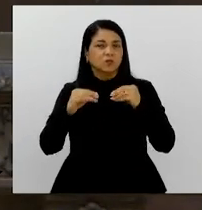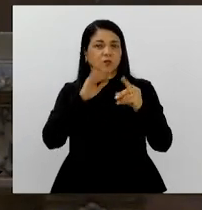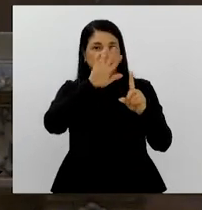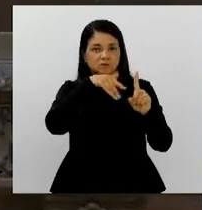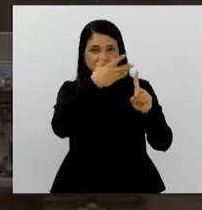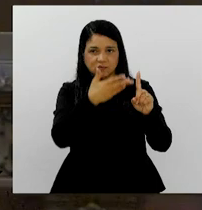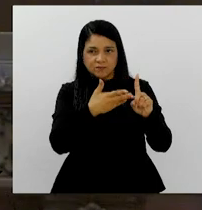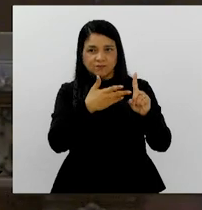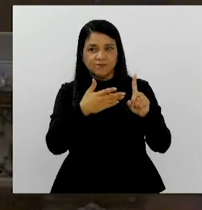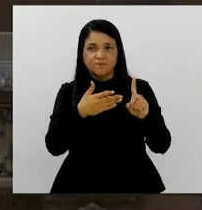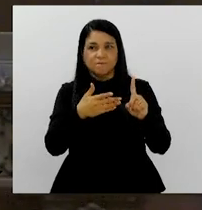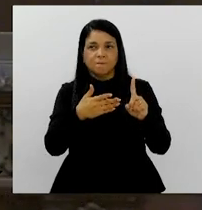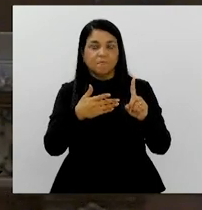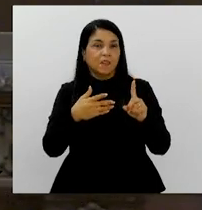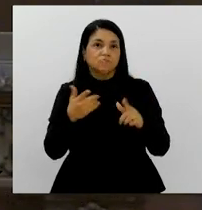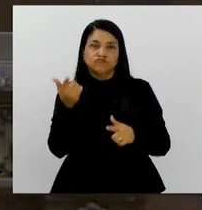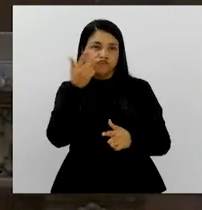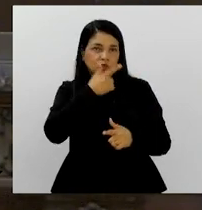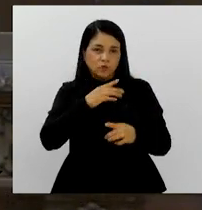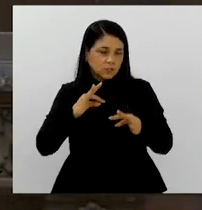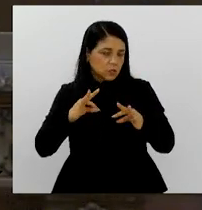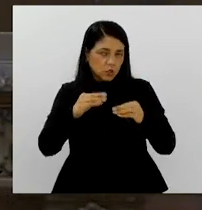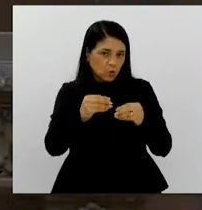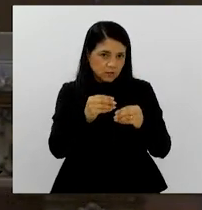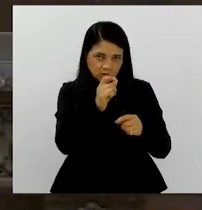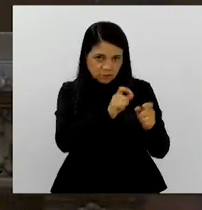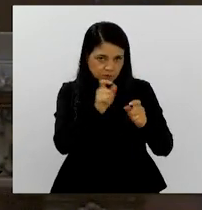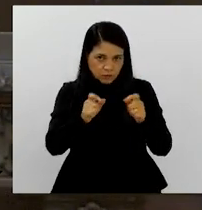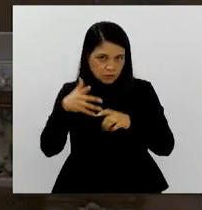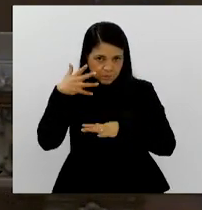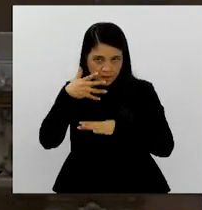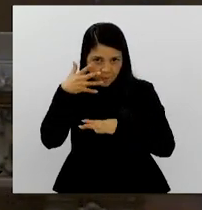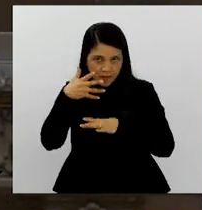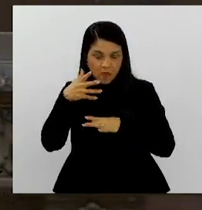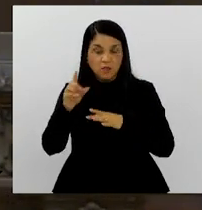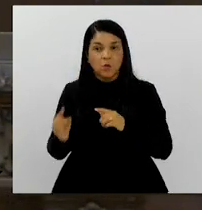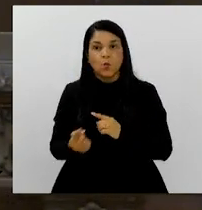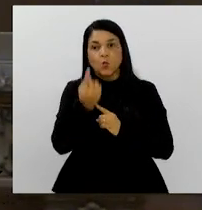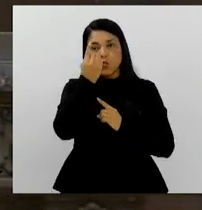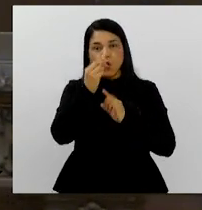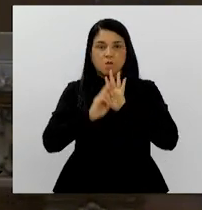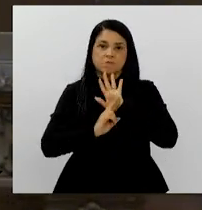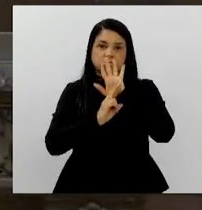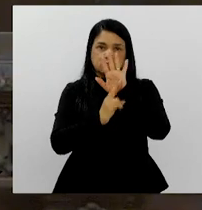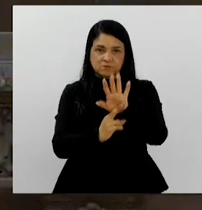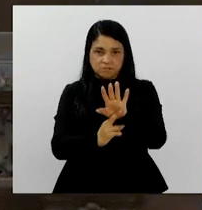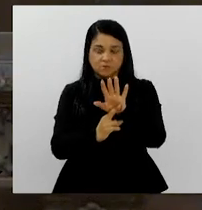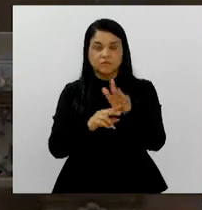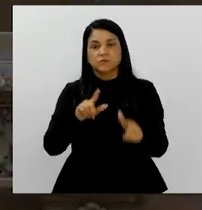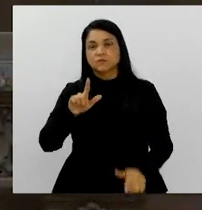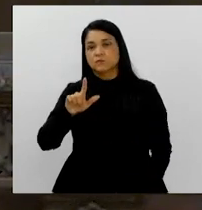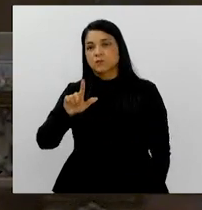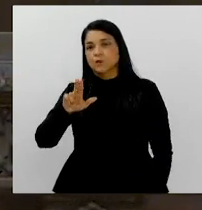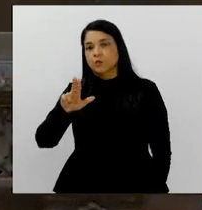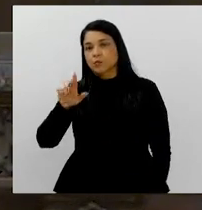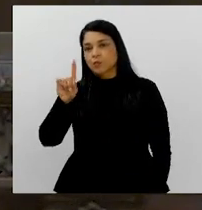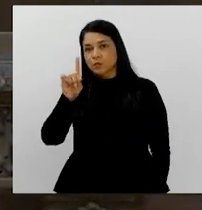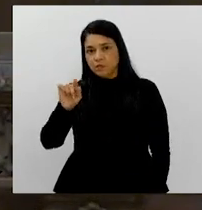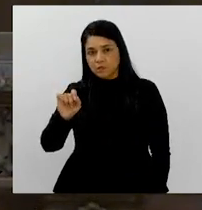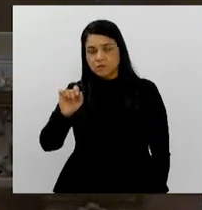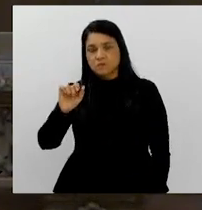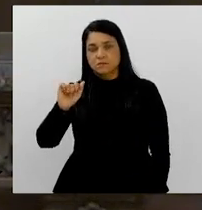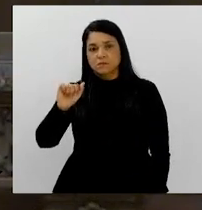gente não vai conseguir botar todo mundo para falar, então tem que ter pelo menos um para falar em nome de todos. E vou